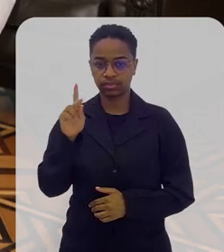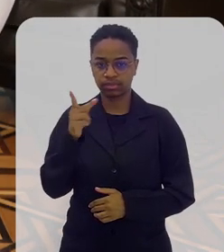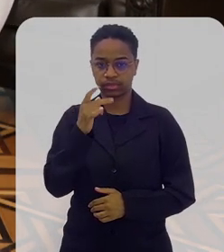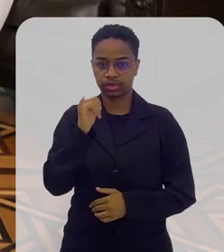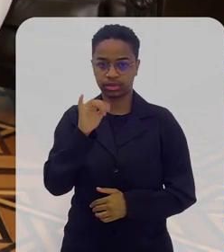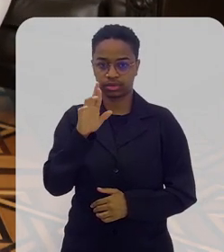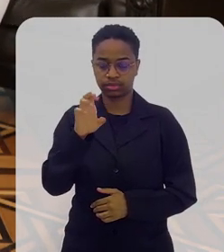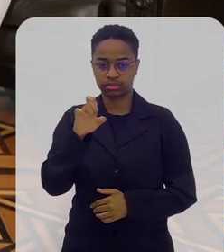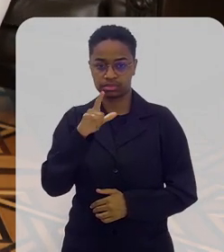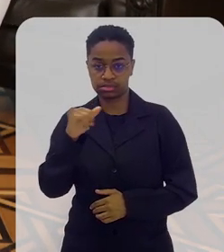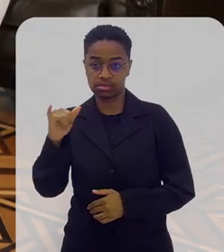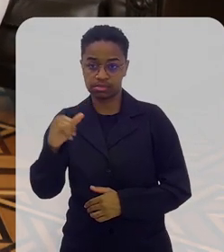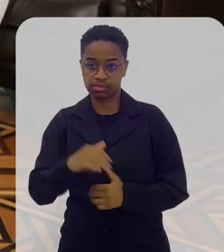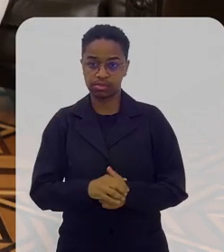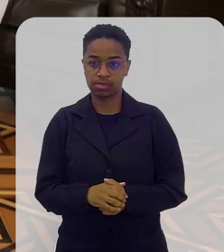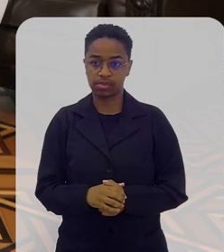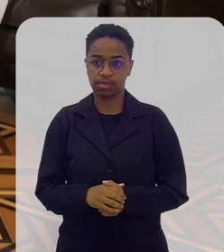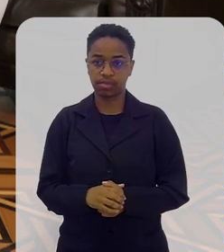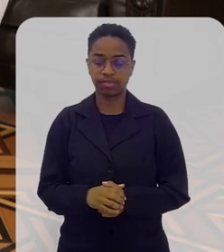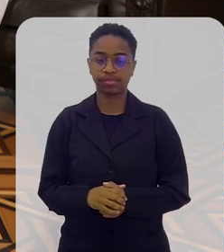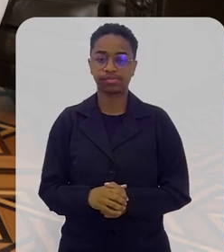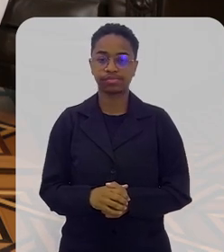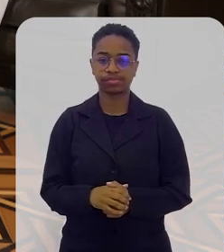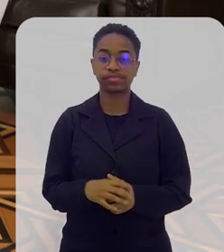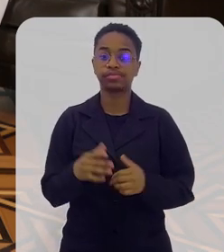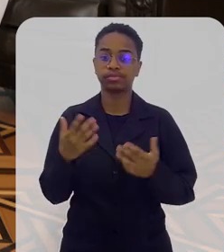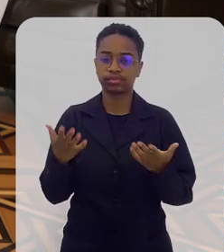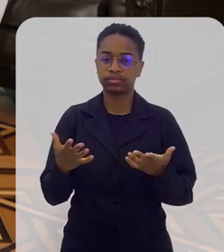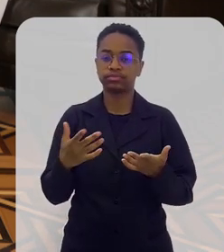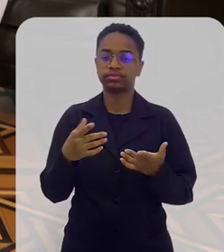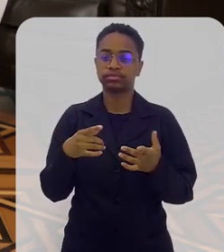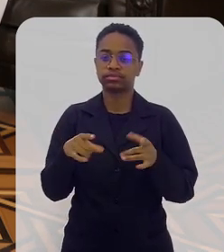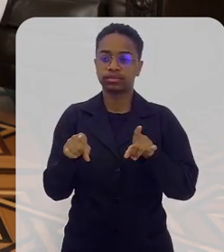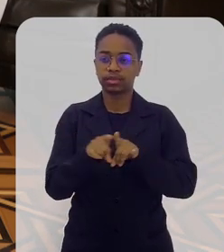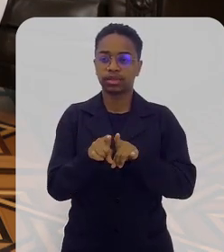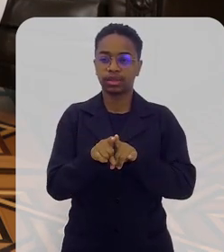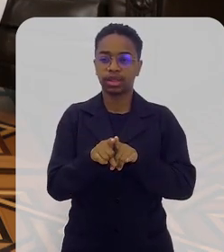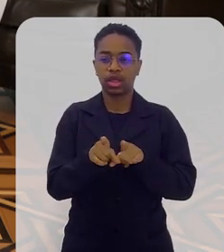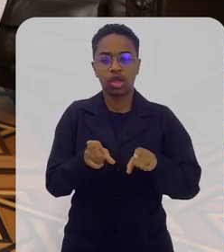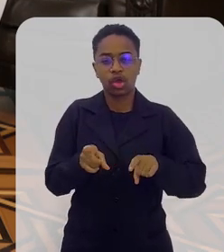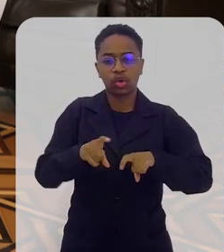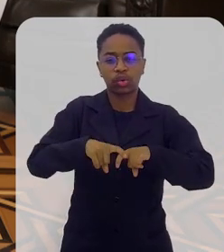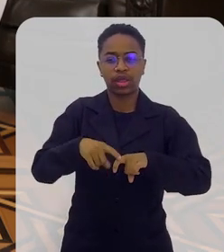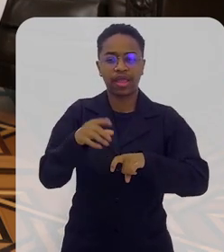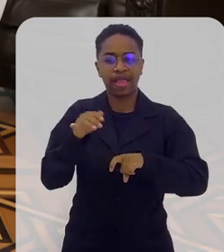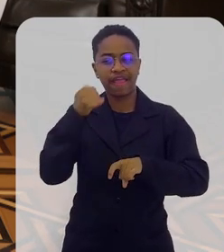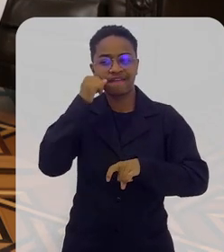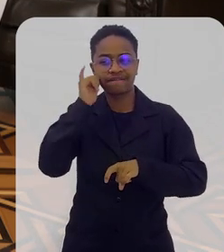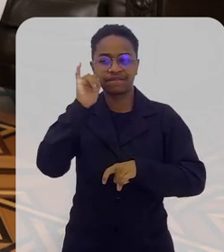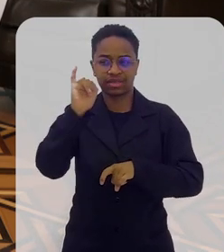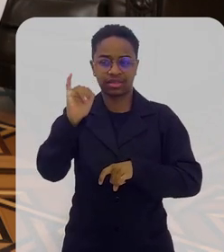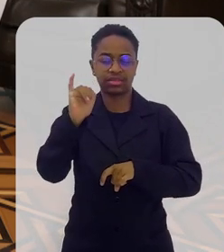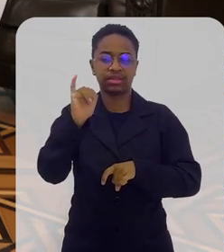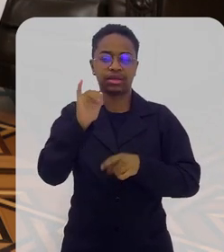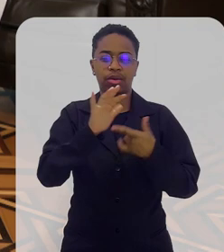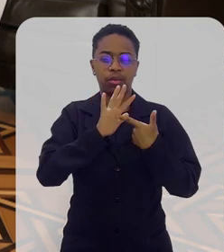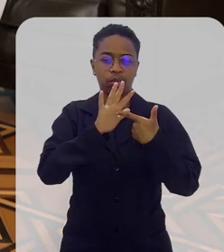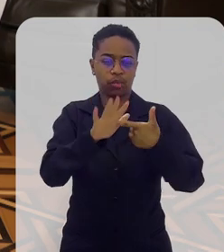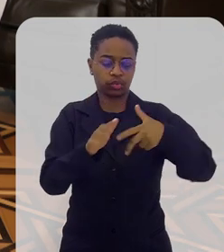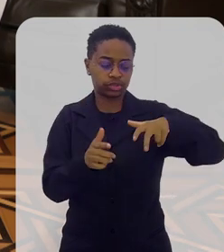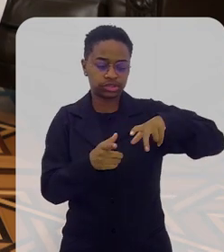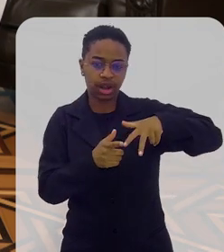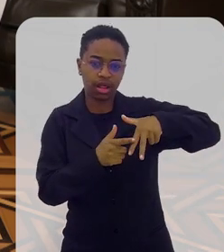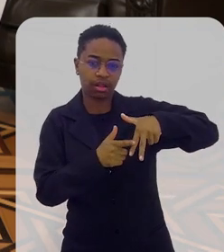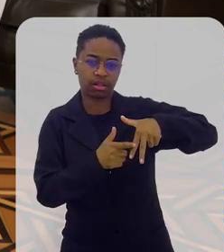Thaís, porque a Thaís fica brigando comigo, né? Tá. Cruza a perna para o outro lado para não parecer essa canela russa. Já entendi. Thaís faz isso, mas fala,